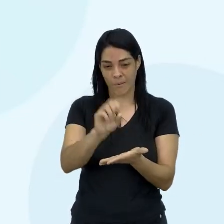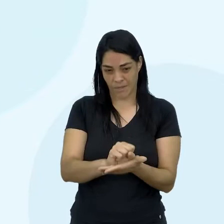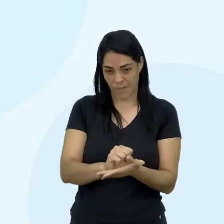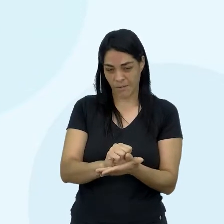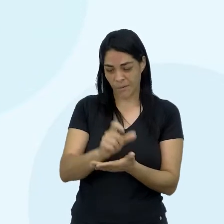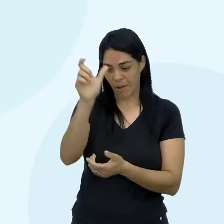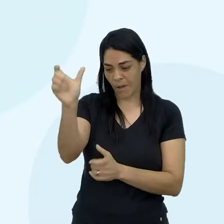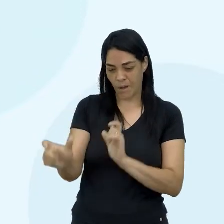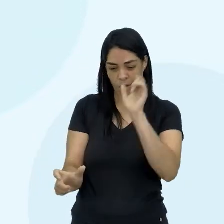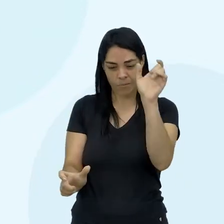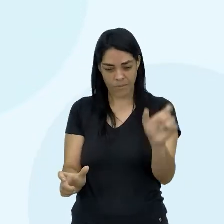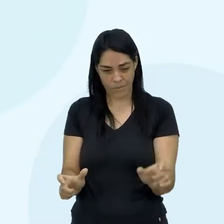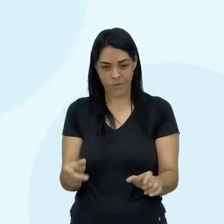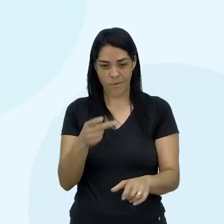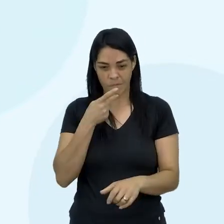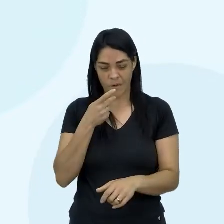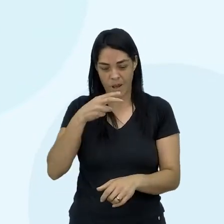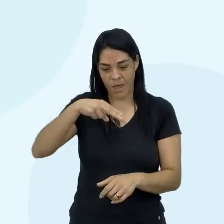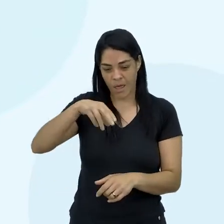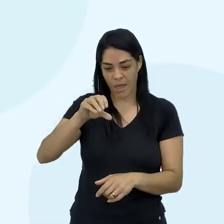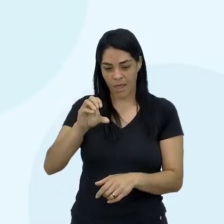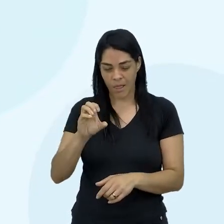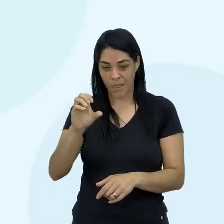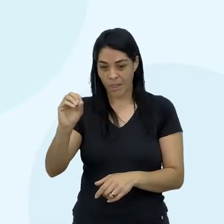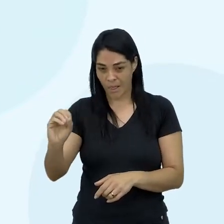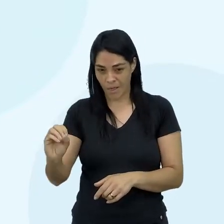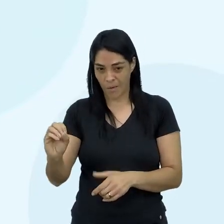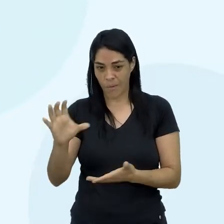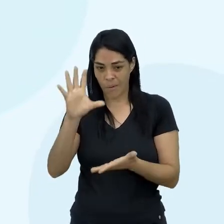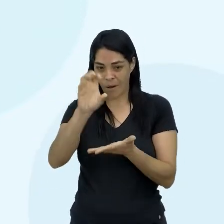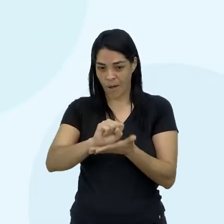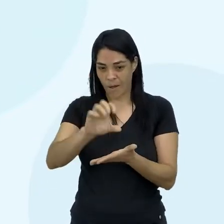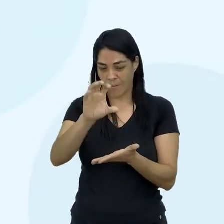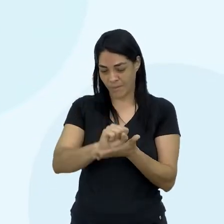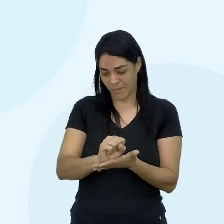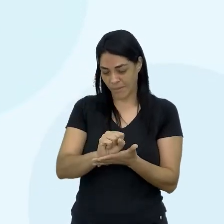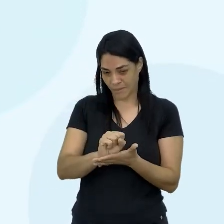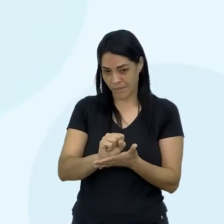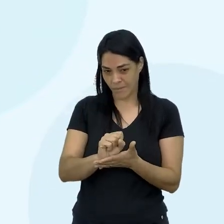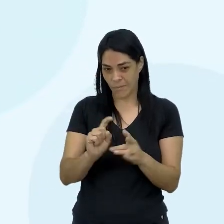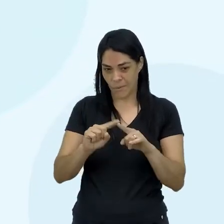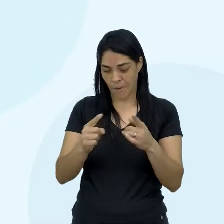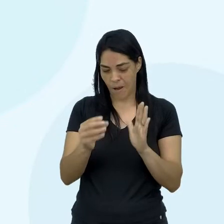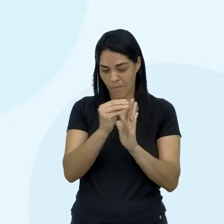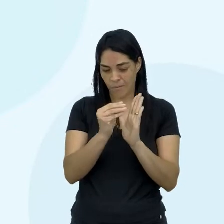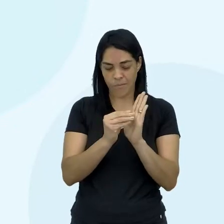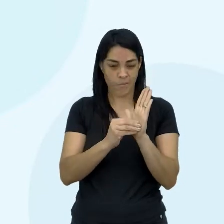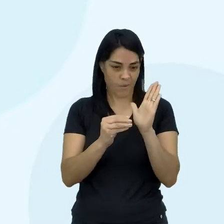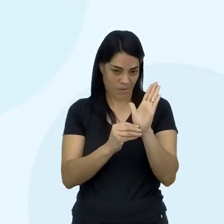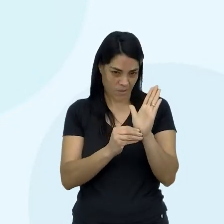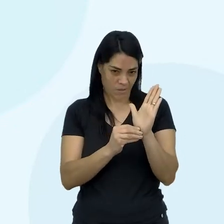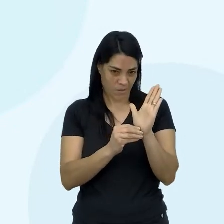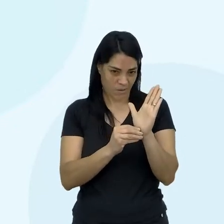já falam em neocapitalismo, mas eu não vou aqui pontuar essa questão específica. Vamos ficar